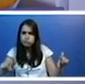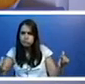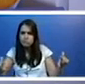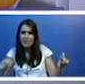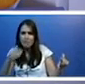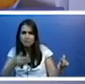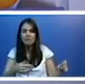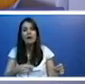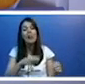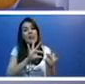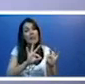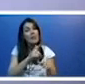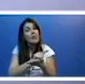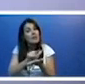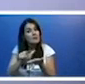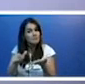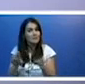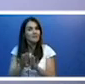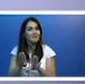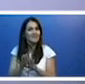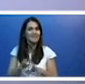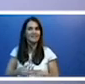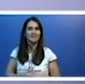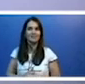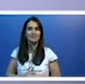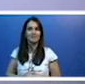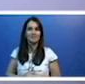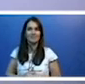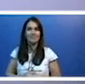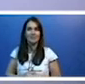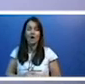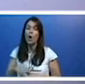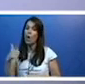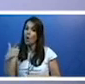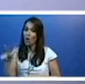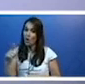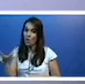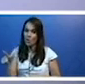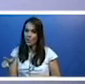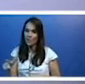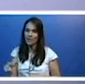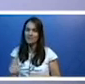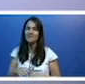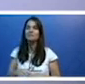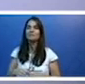sanitários, por exemplo. O hidróxido de magnésio é um outro uma outra base,